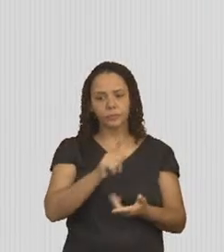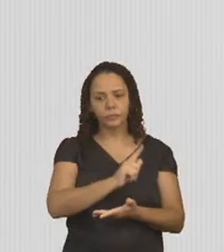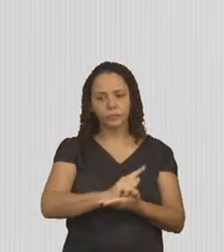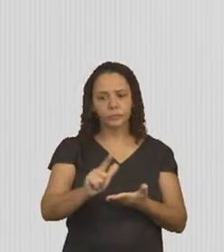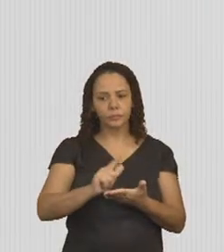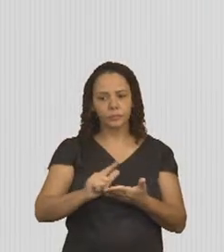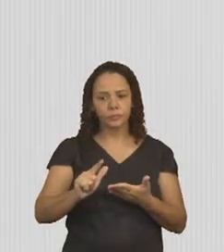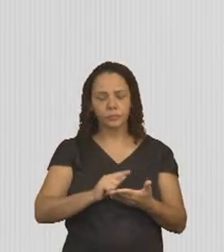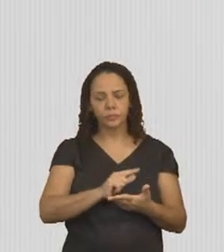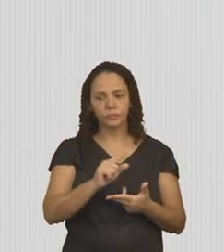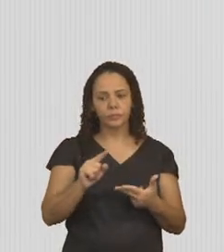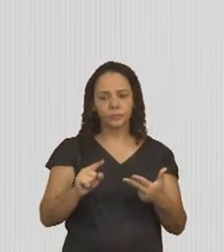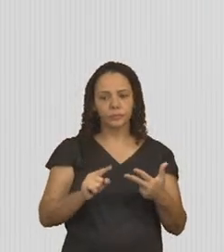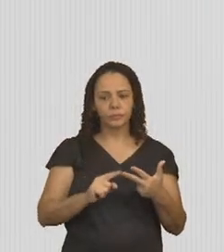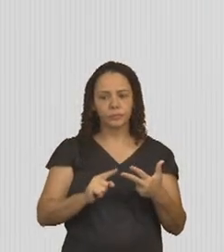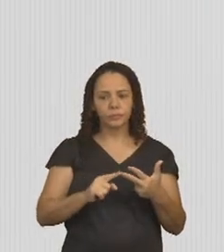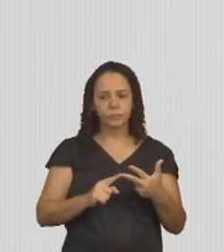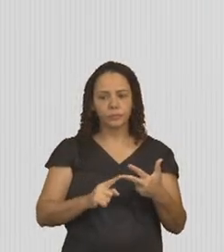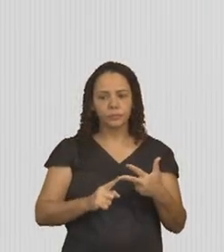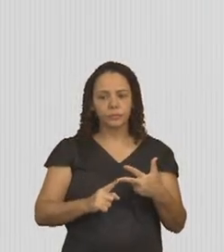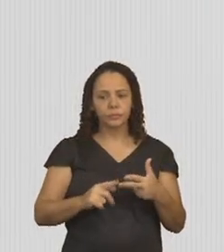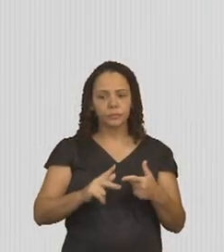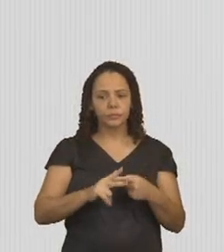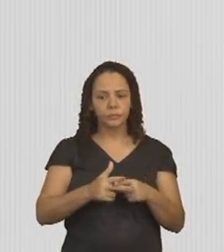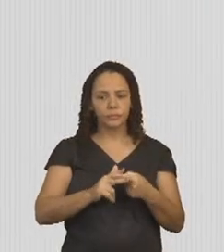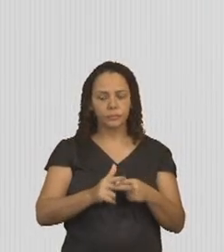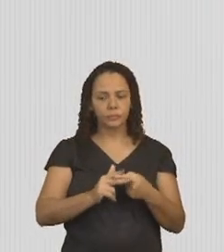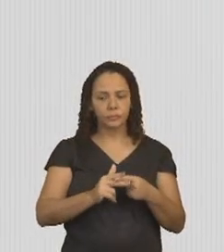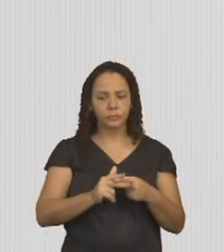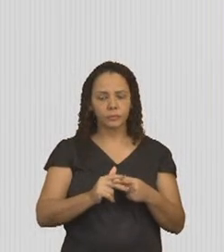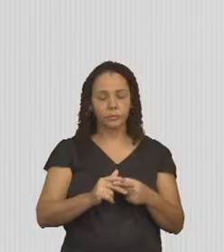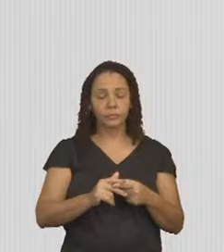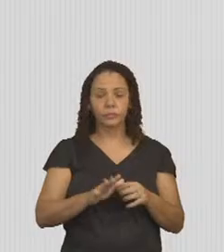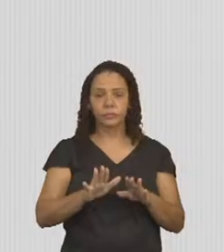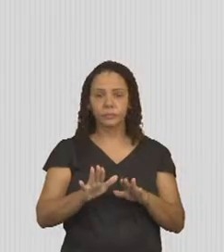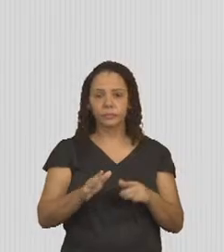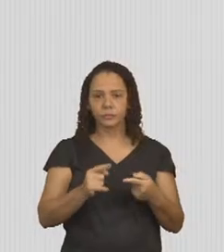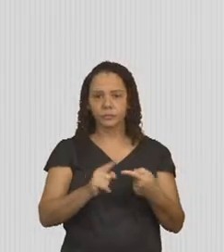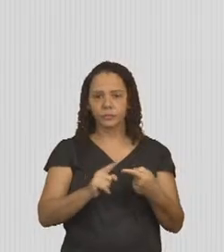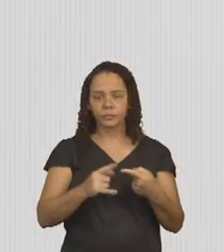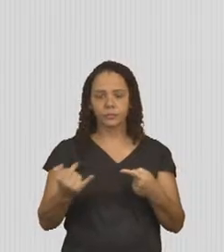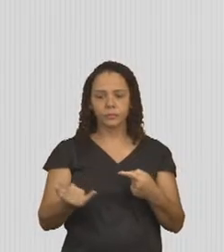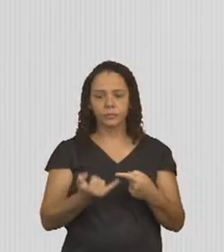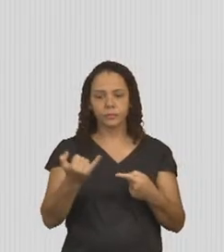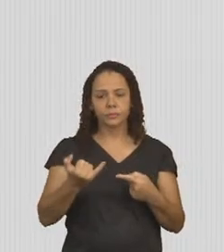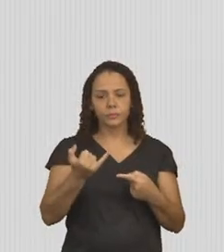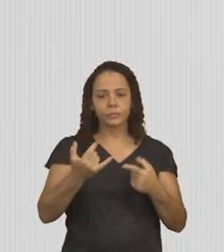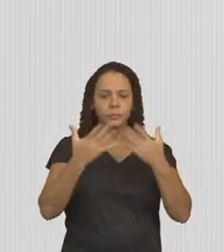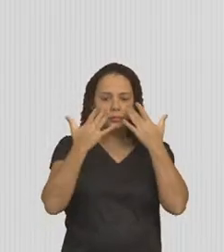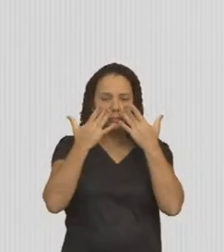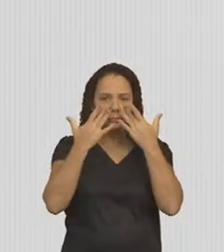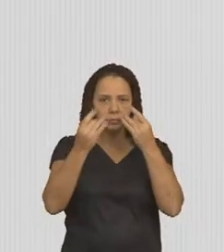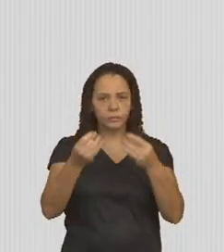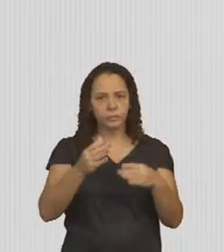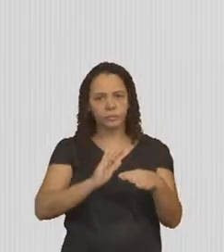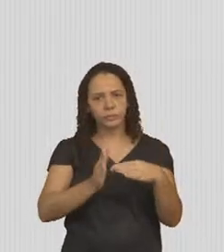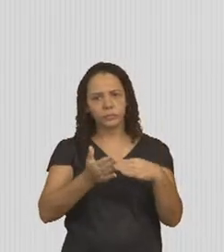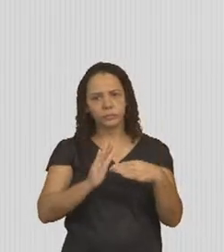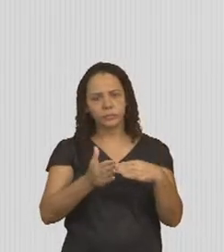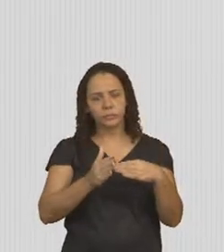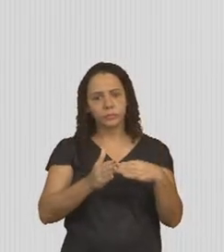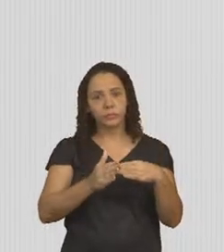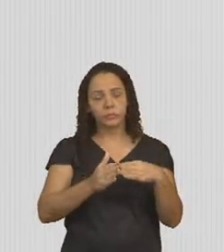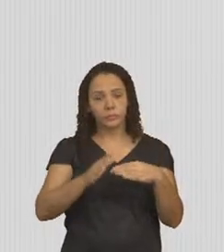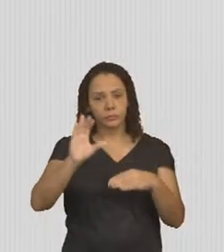Jardim do Portal, na rua José Pinto de Oliveira. É muito importante que o município dê mais atenção para os bairros da região